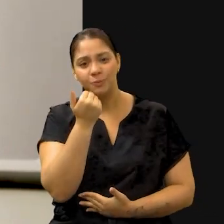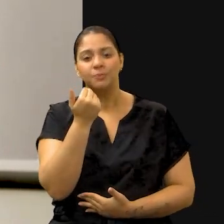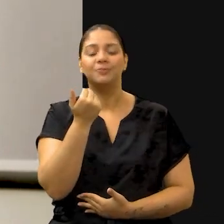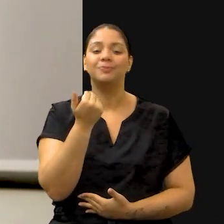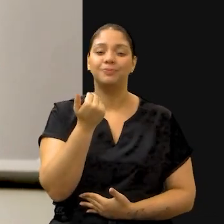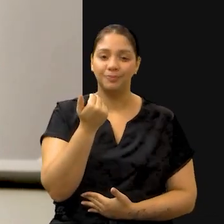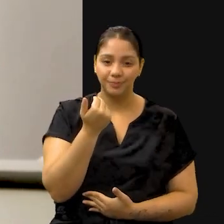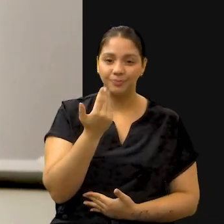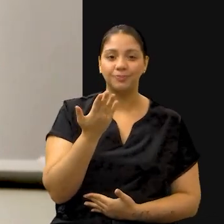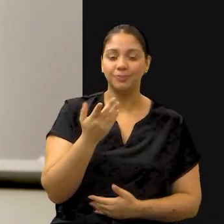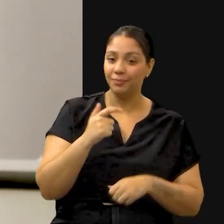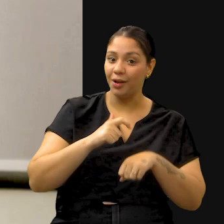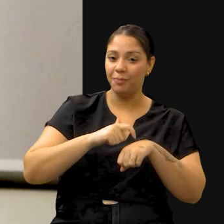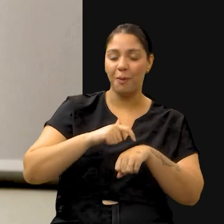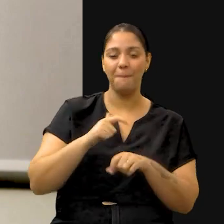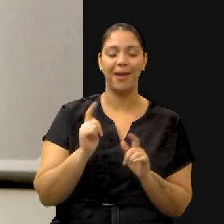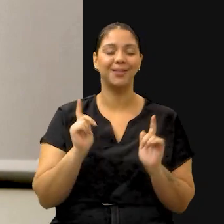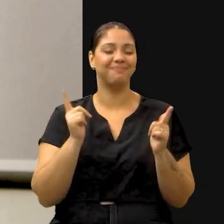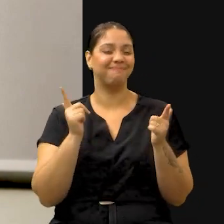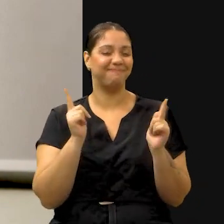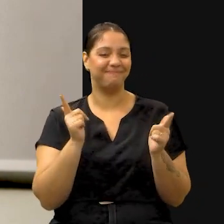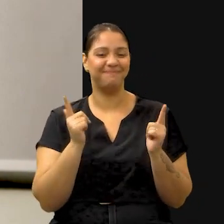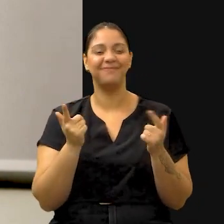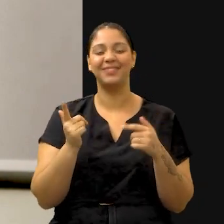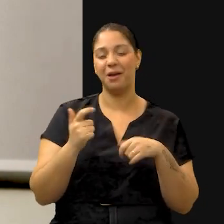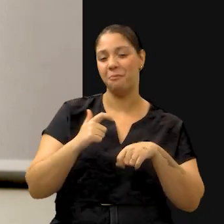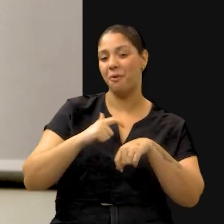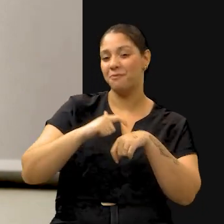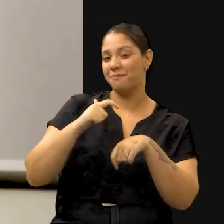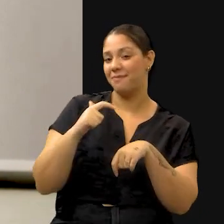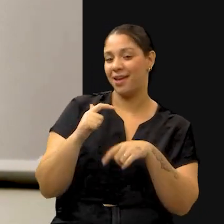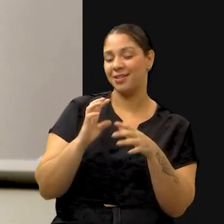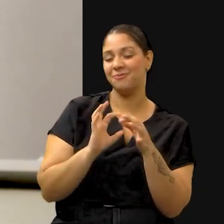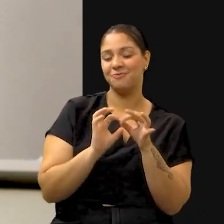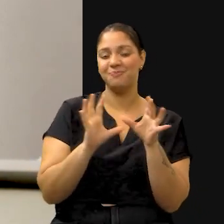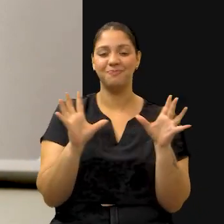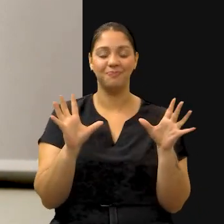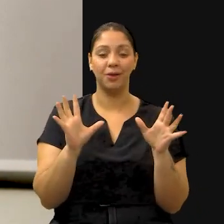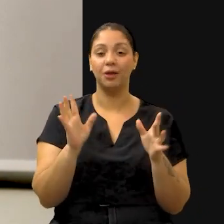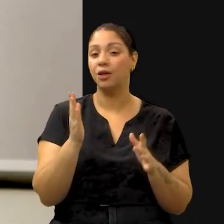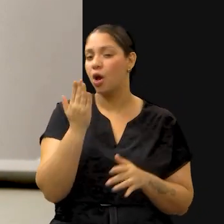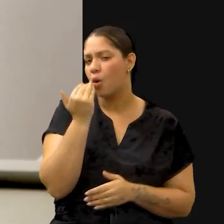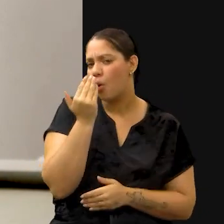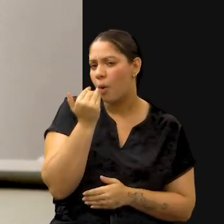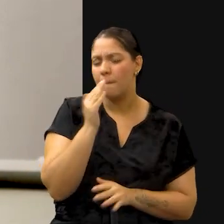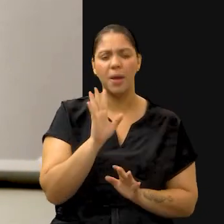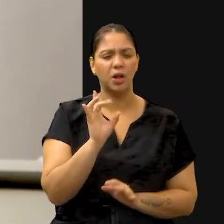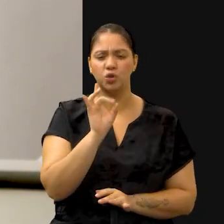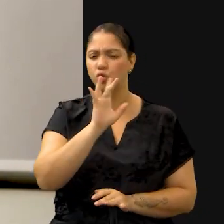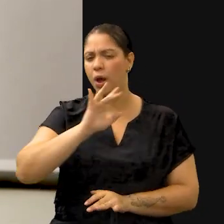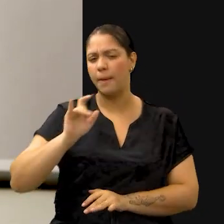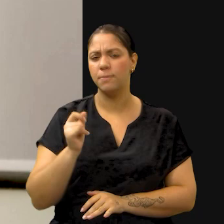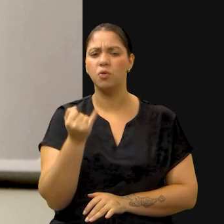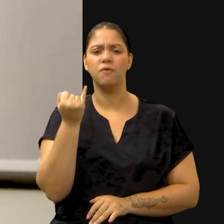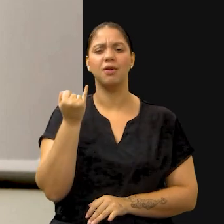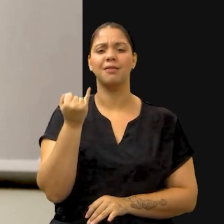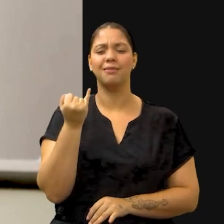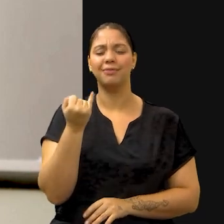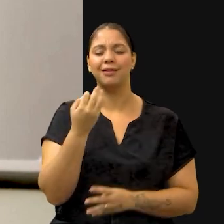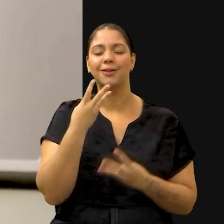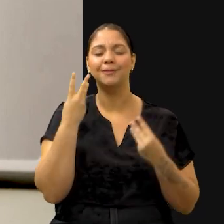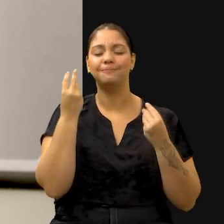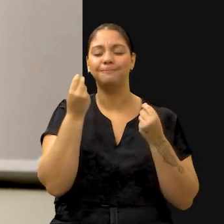alimentares, nossos momentos de descontração, nossos momentos de estar ali realmente só